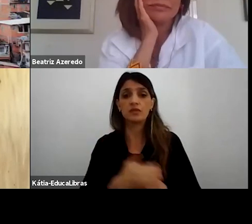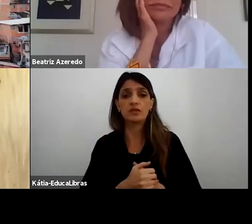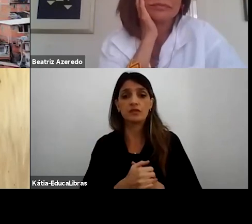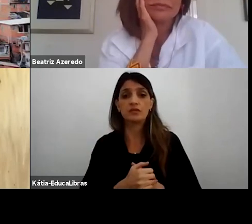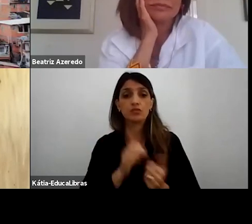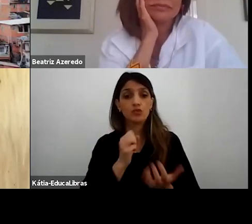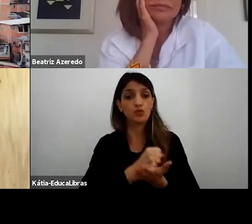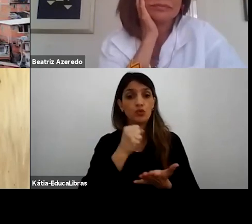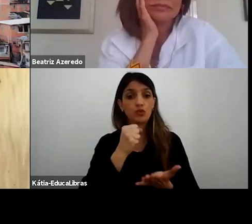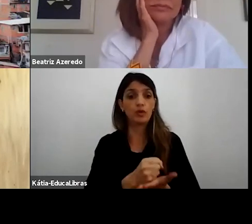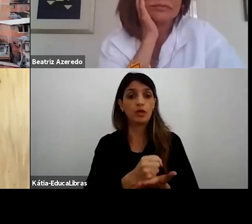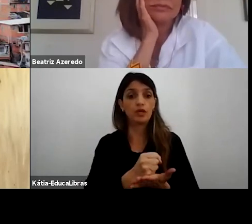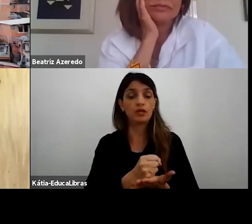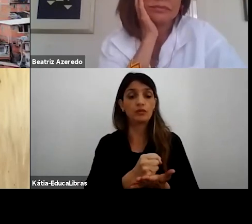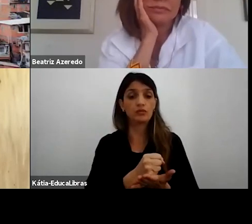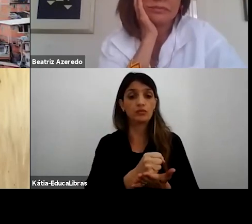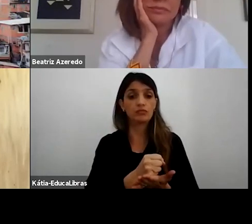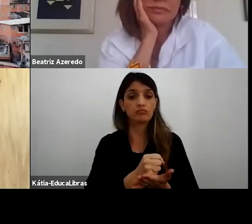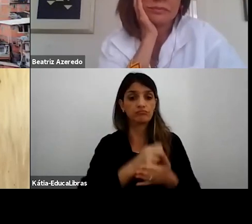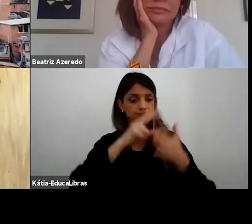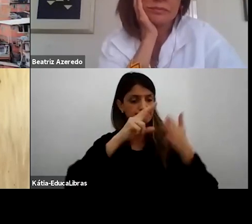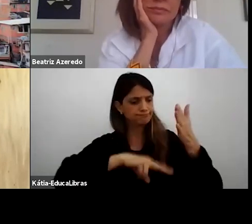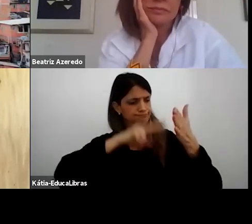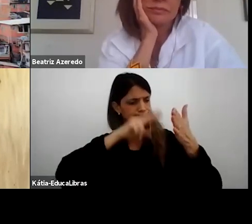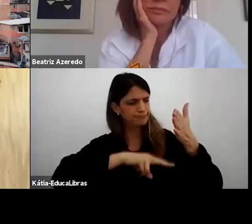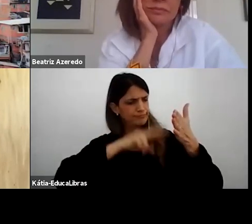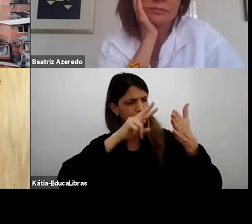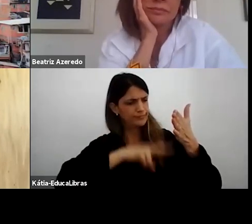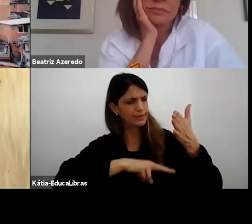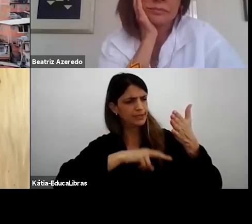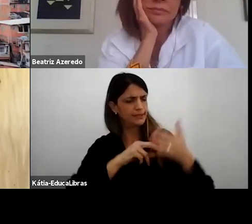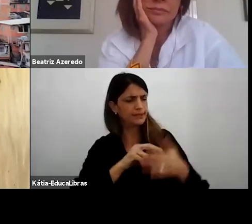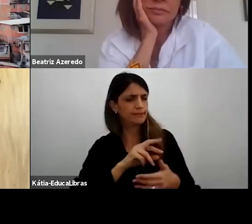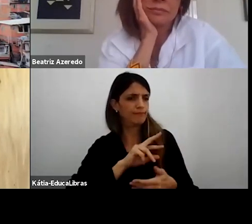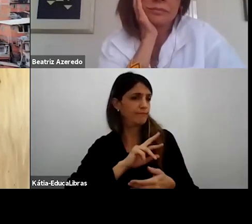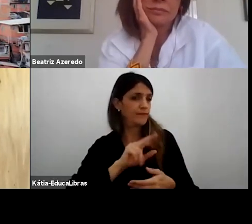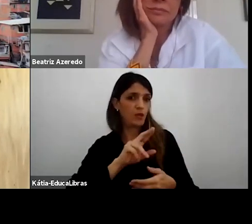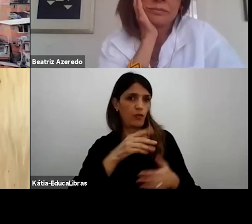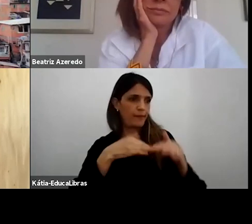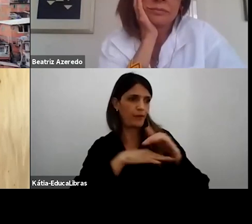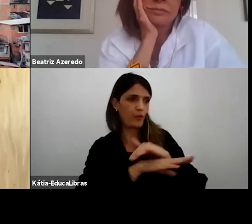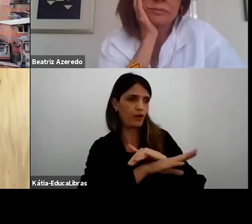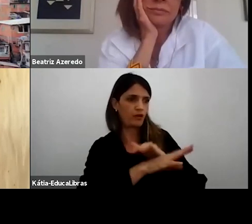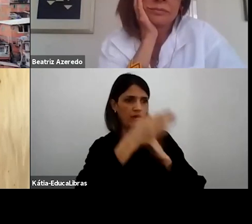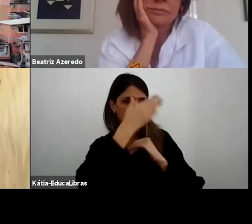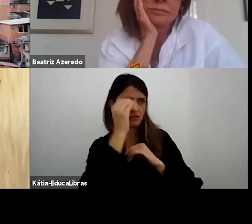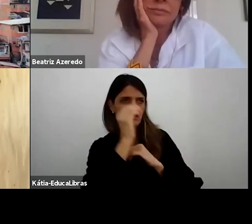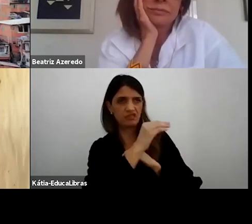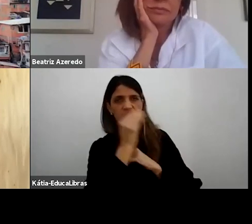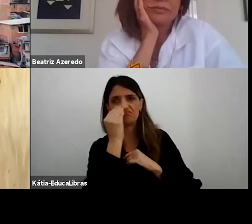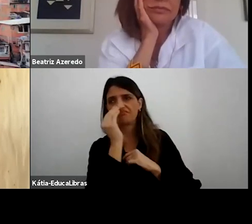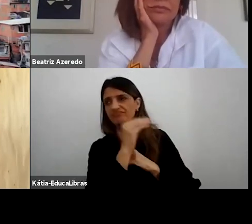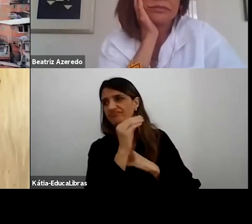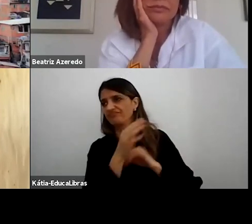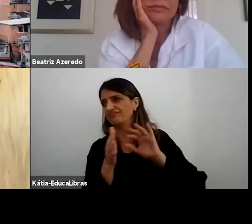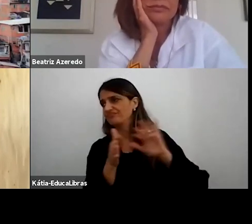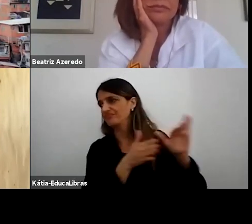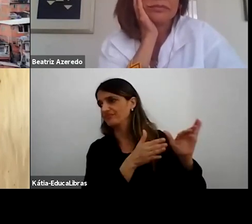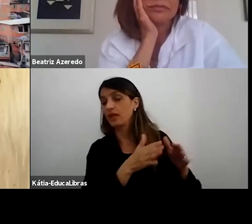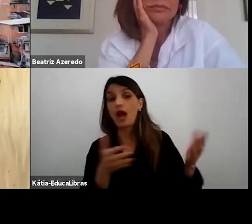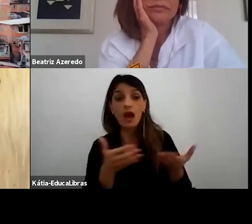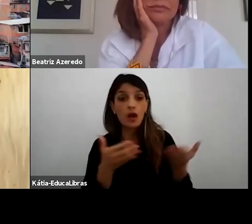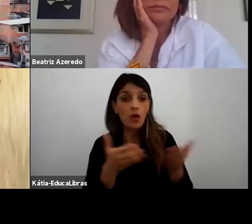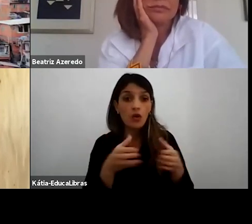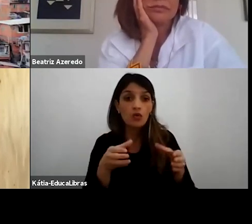para casa, olhe para ele. Ele não é um documento de gaveta. A gente tem agora o grupo coordenador